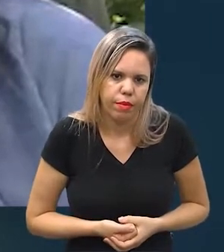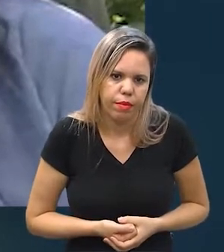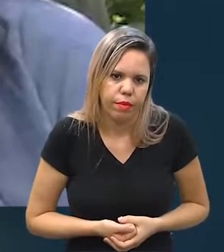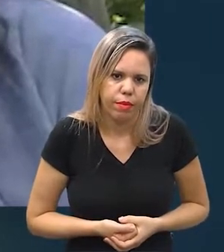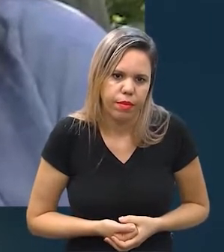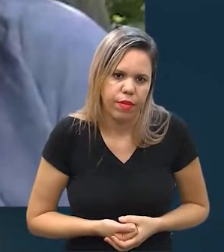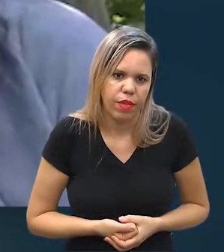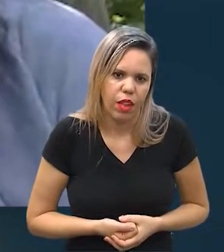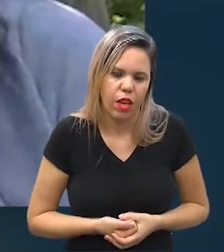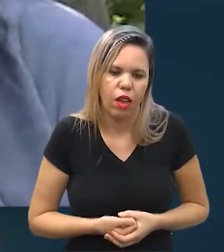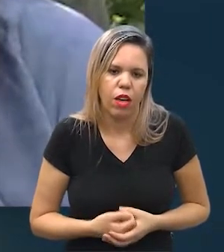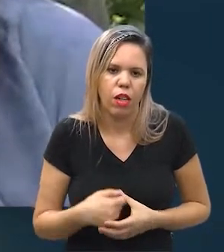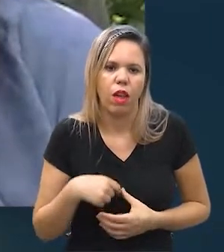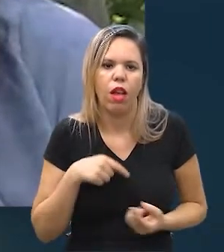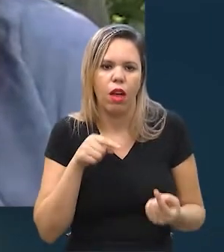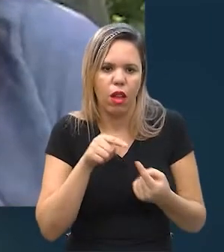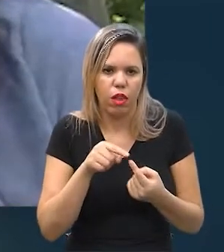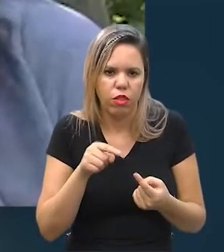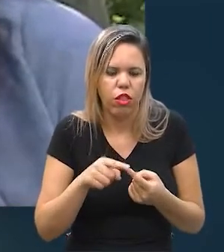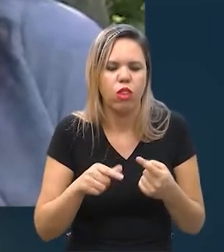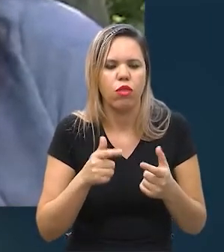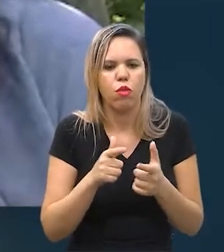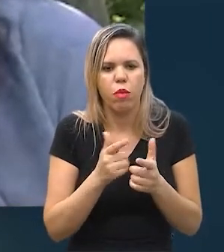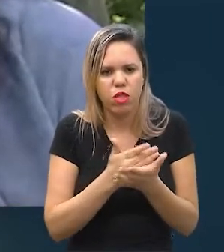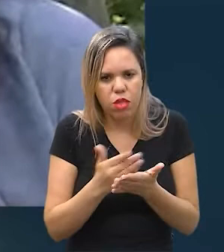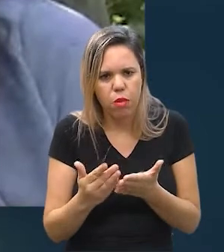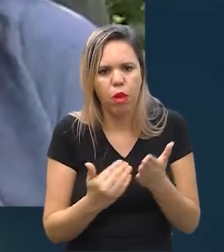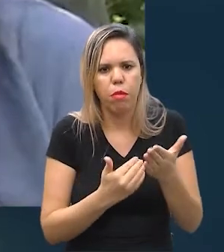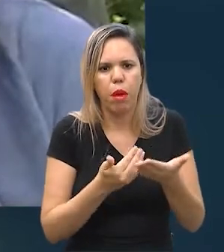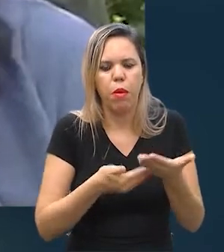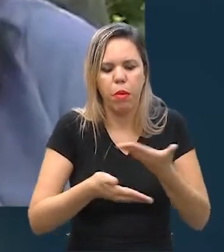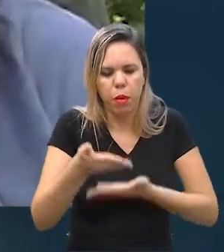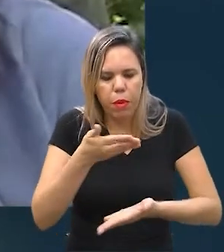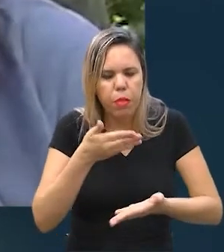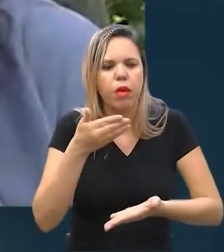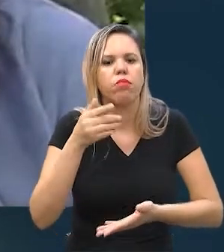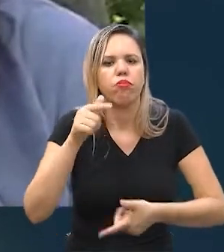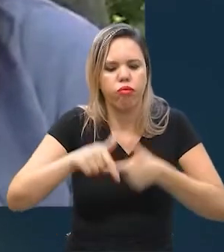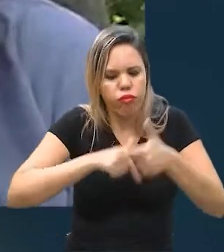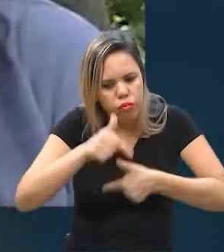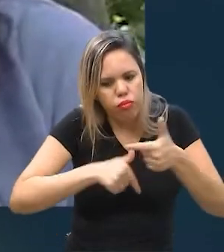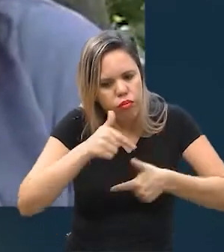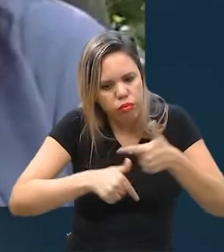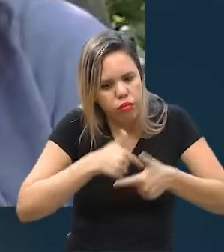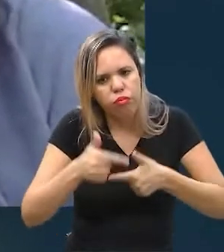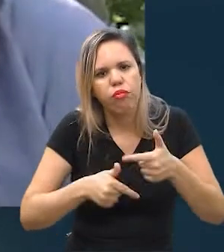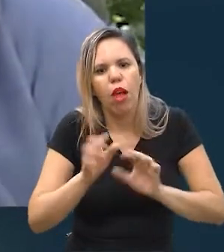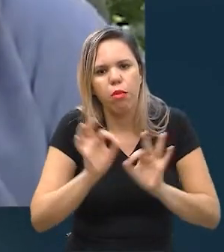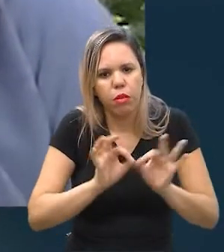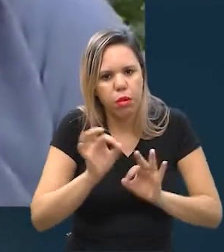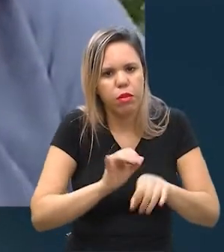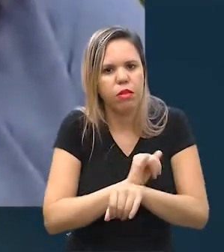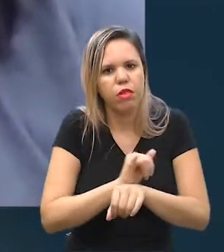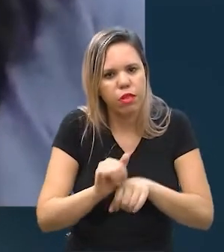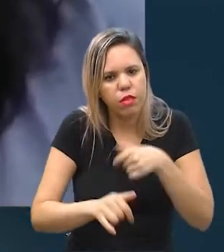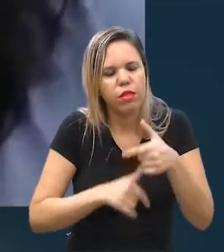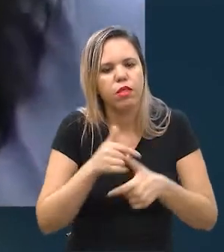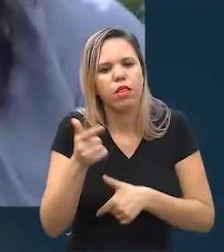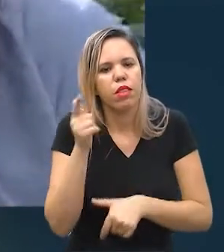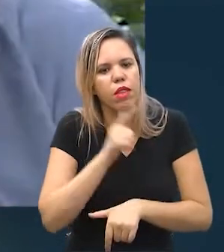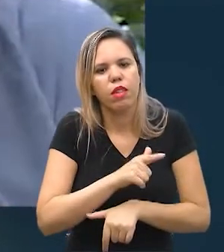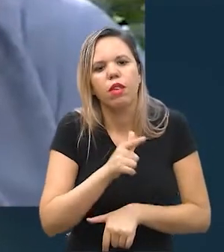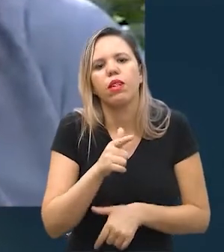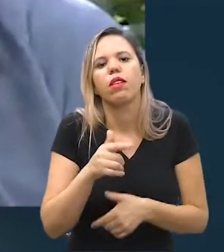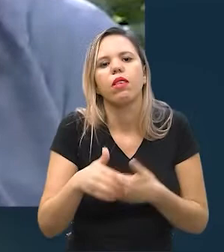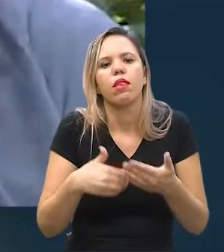O nosso, ele foi meio que decolando e trocando pneu e fazendo e abastecendo em pleno voo. Foi mais ou